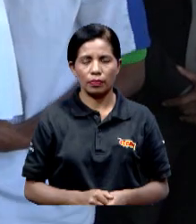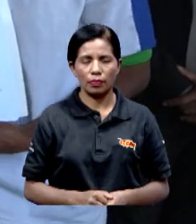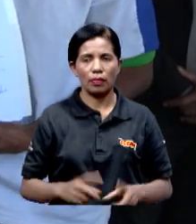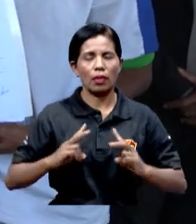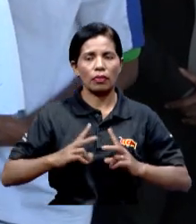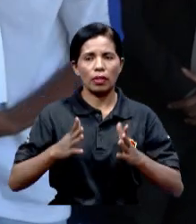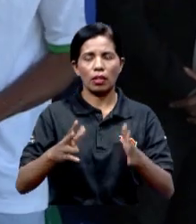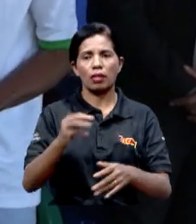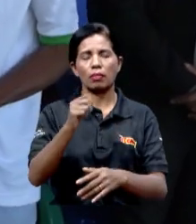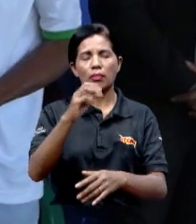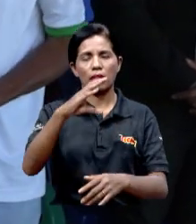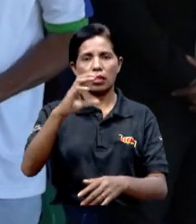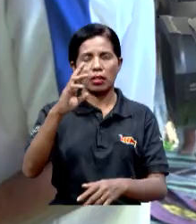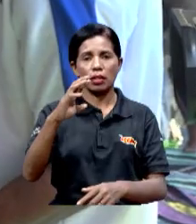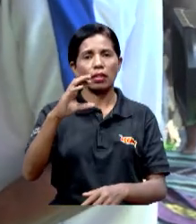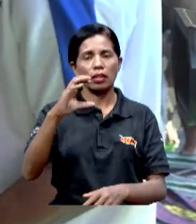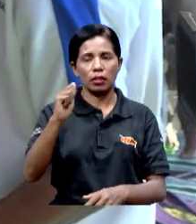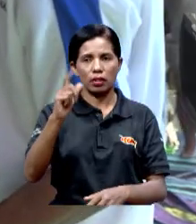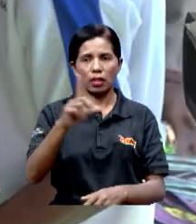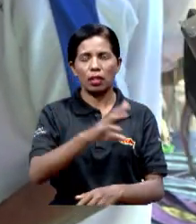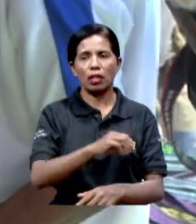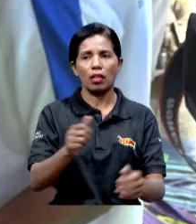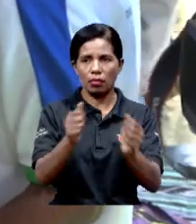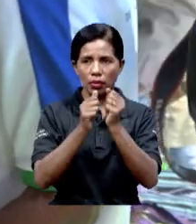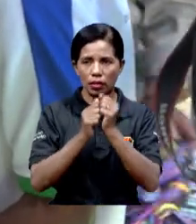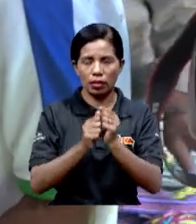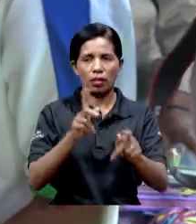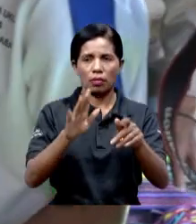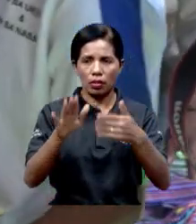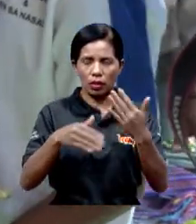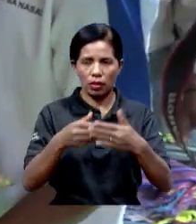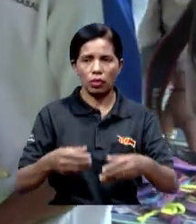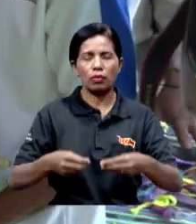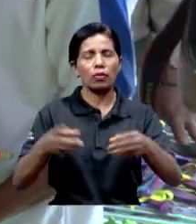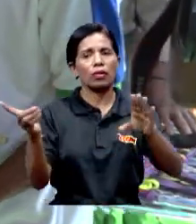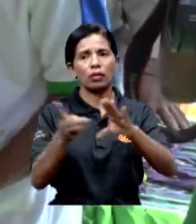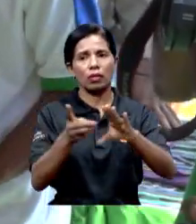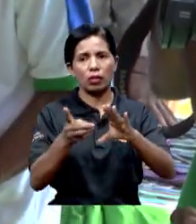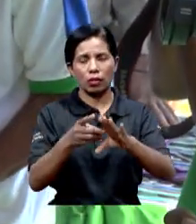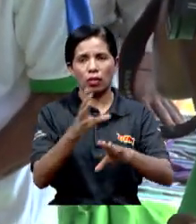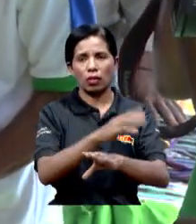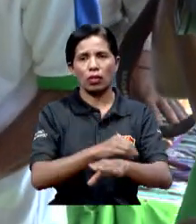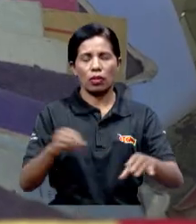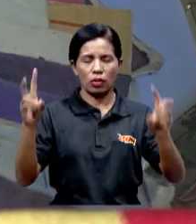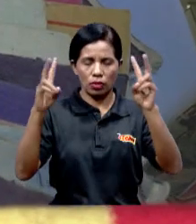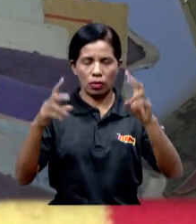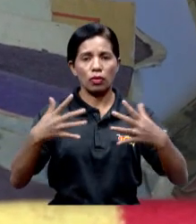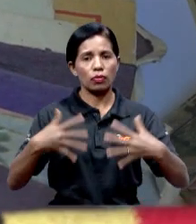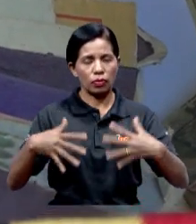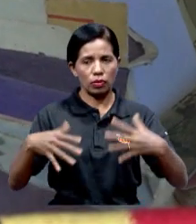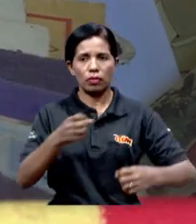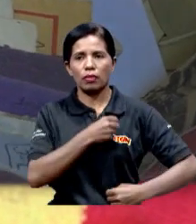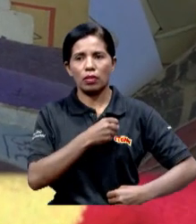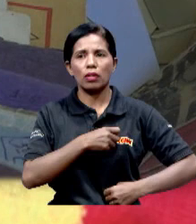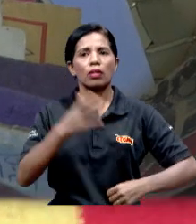Veterano Marçal da Silva, o Código Waikia, a mutu com comunidade entrega documento ho temática Guerra Falintil Nian, nebe